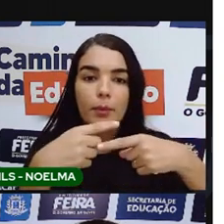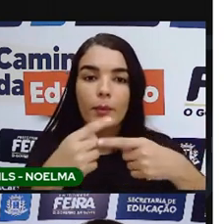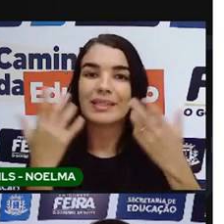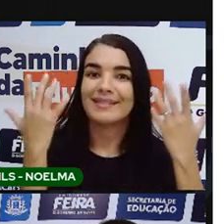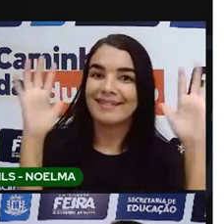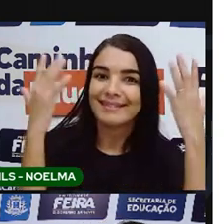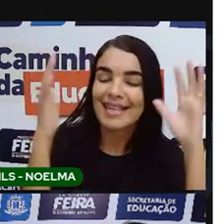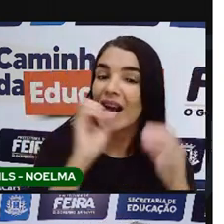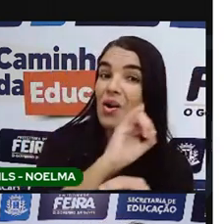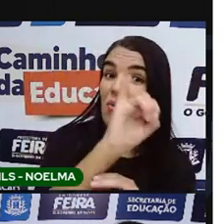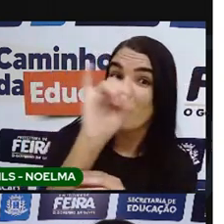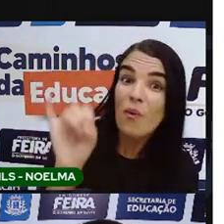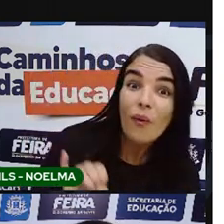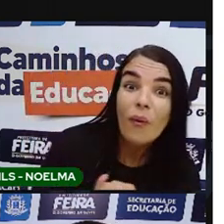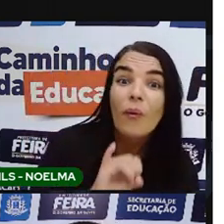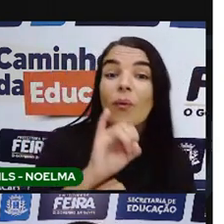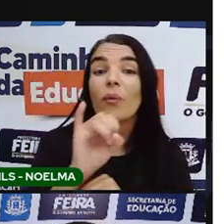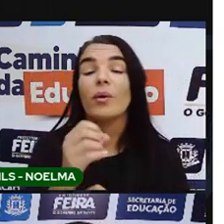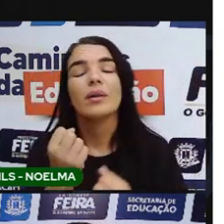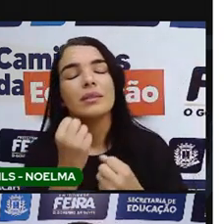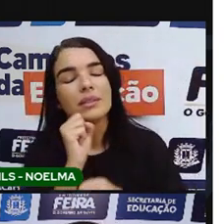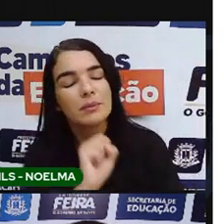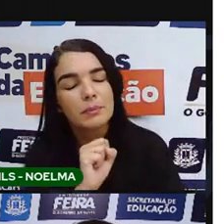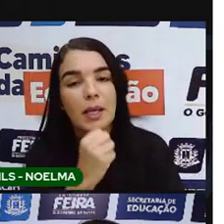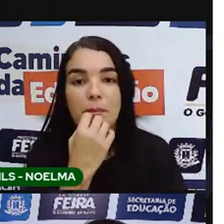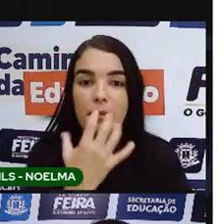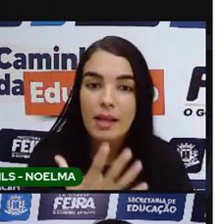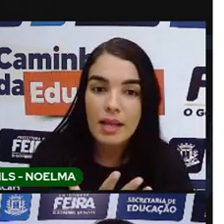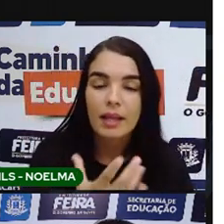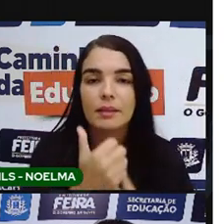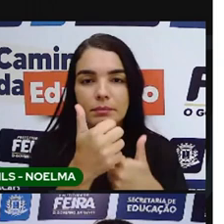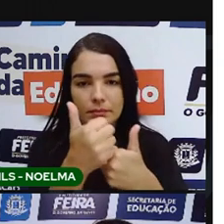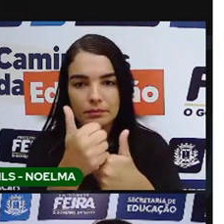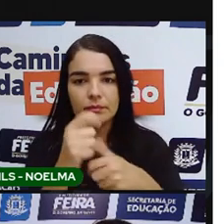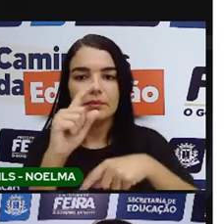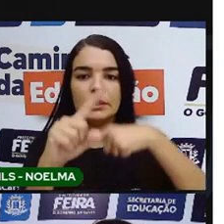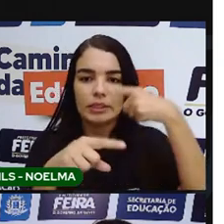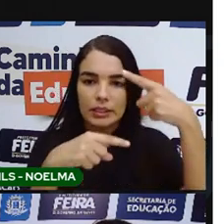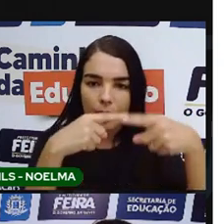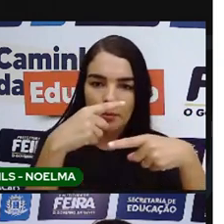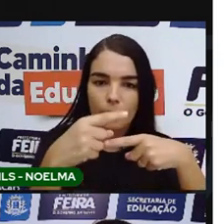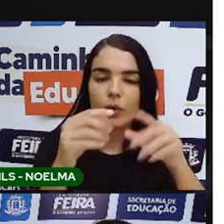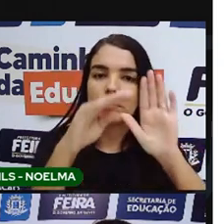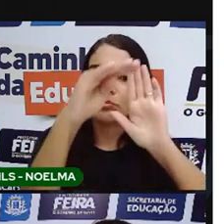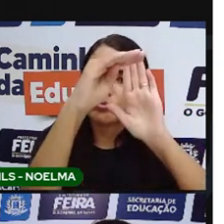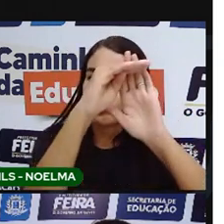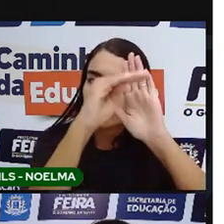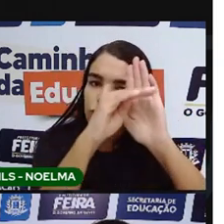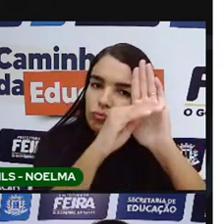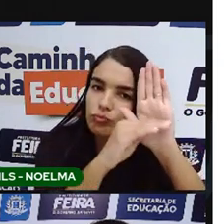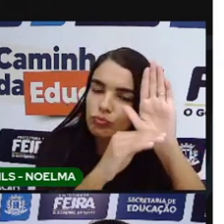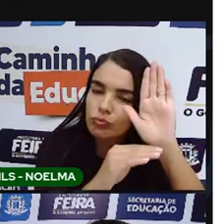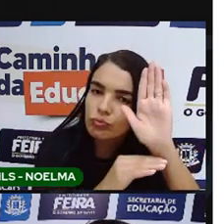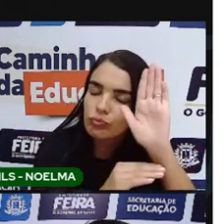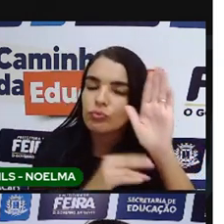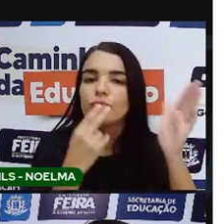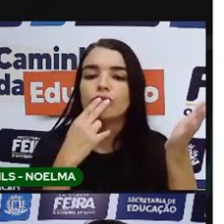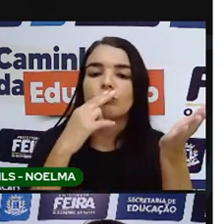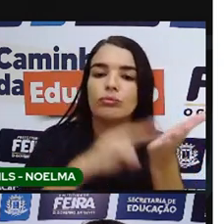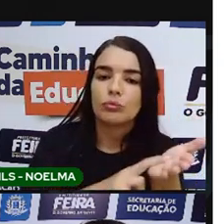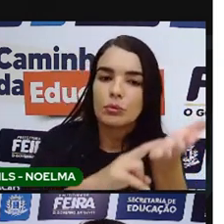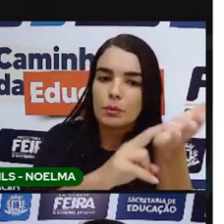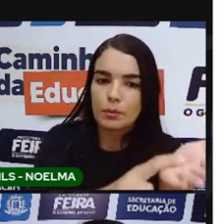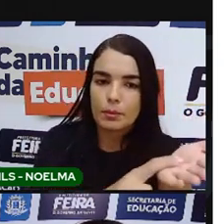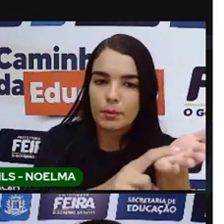Inicial O Largo mano Espero que esteja feio e é assim vocês vão comentar e a desenvolver um pouco da